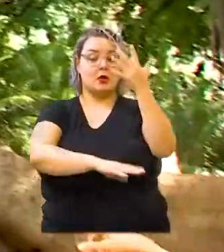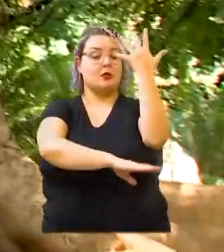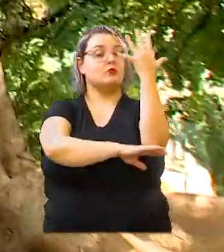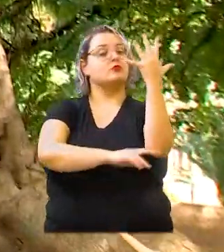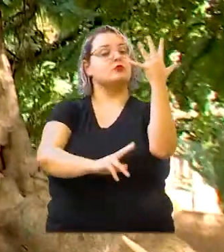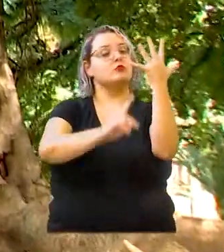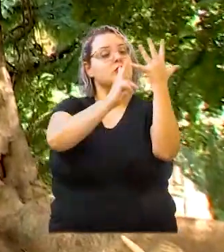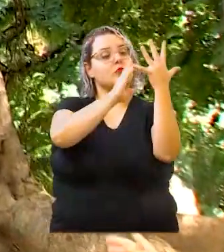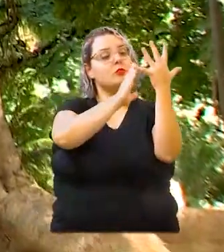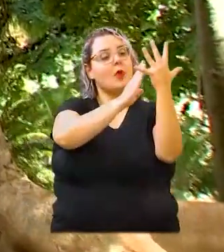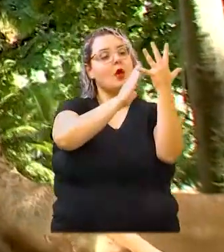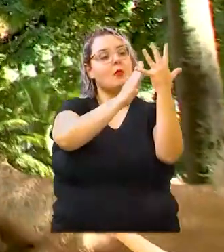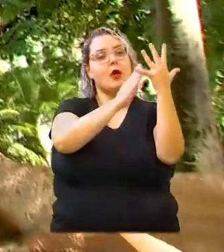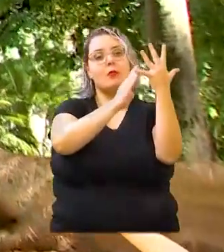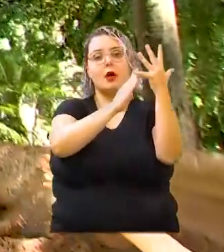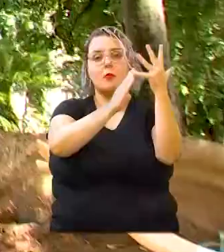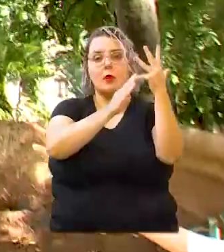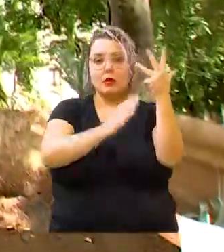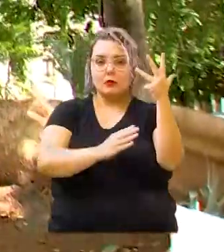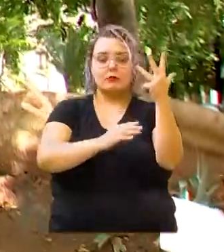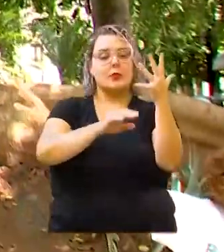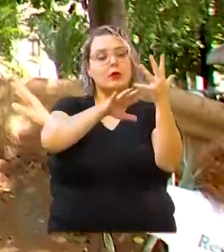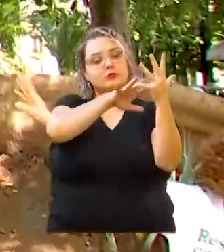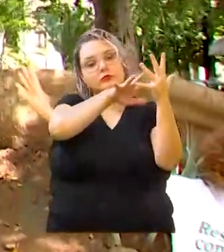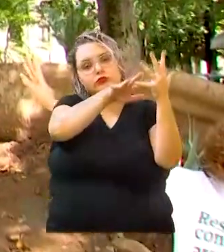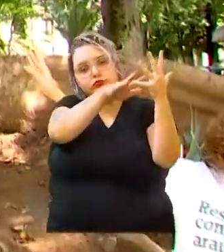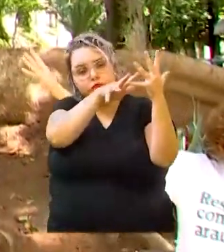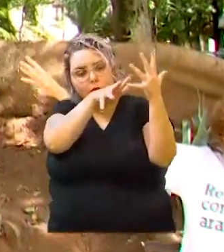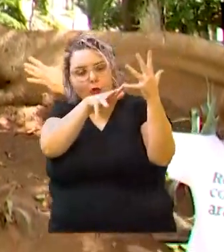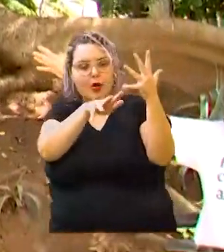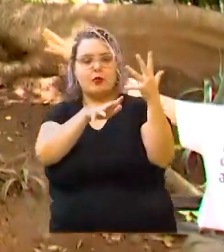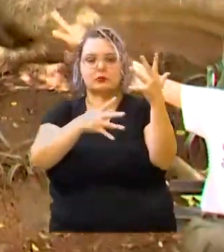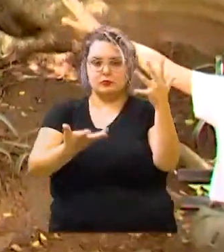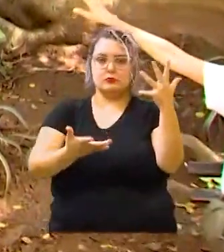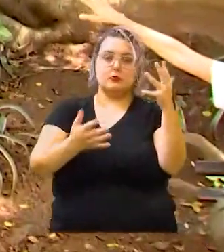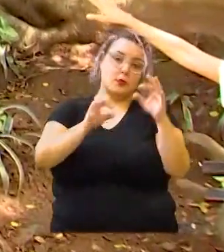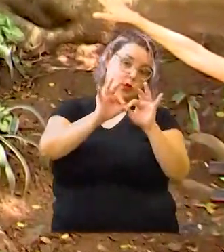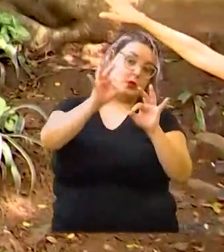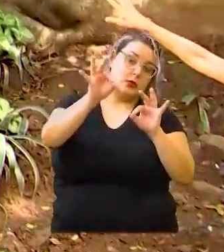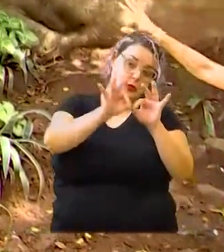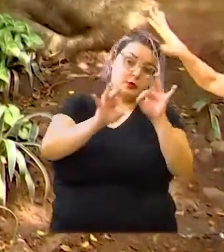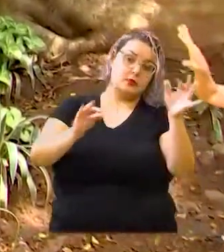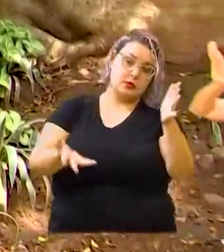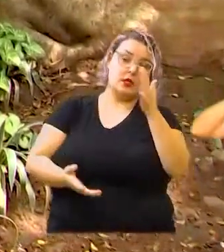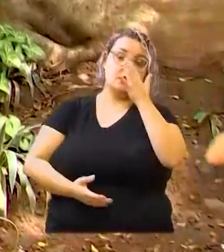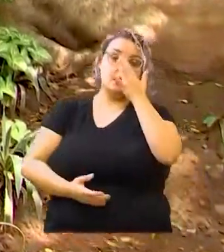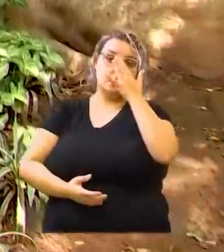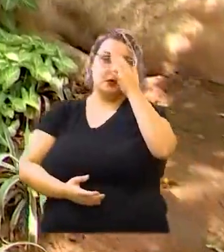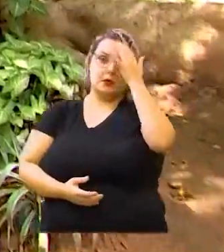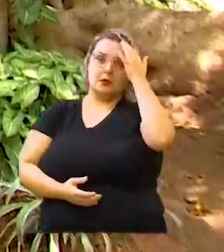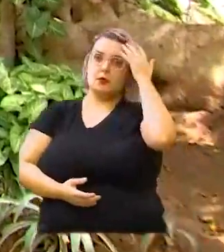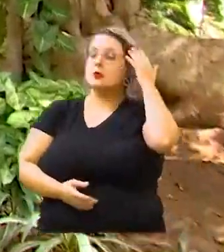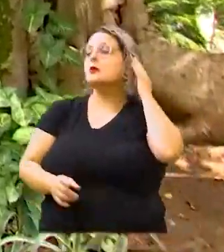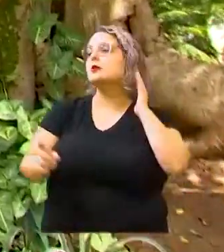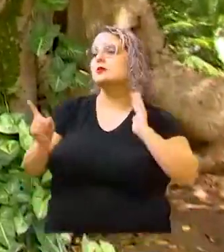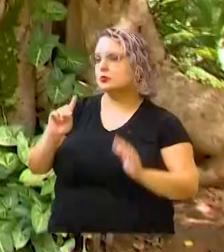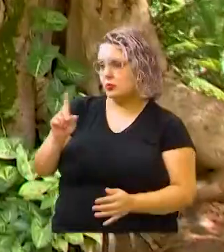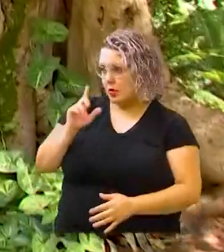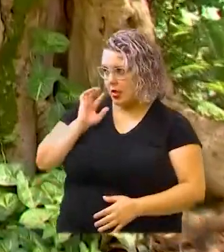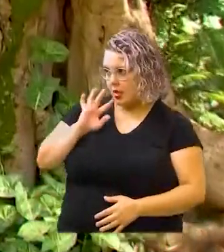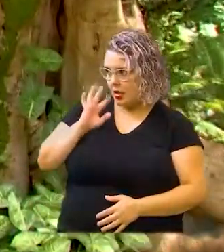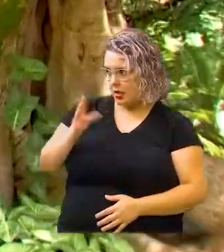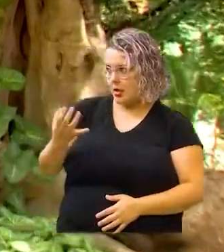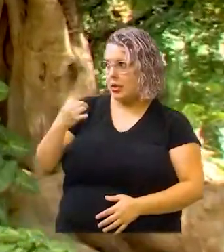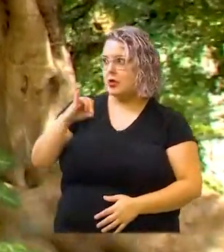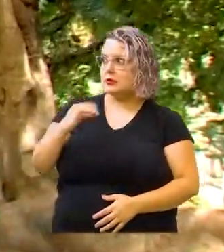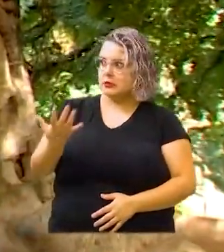recentemente podada, né? Deve ter sido um galho grande pelo tamanho ali, né? E isso não é legal. Então